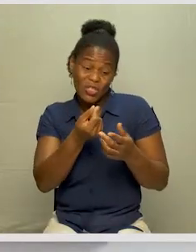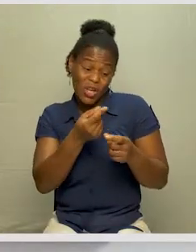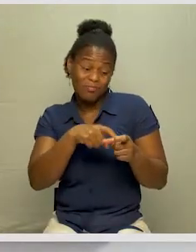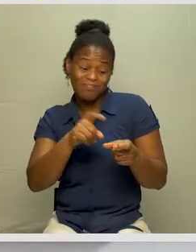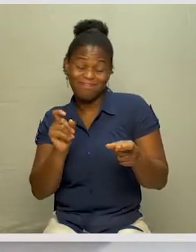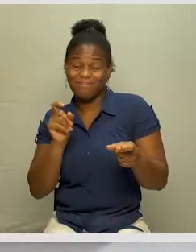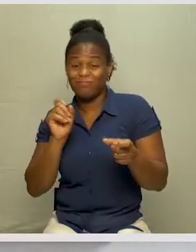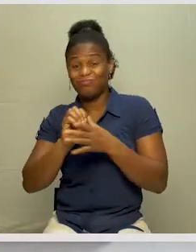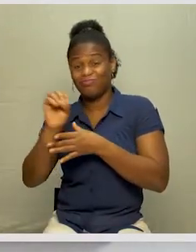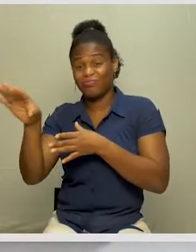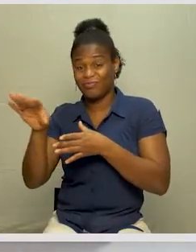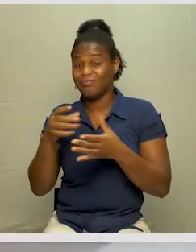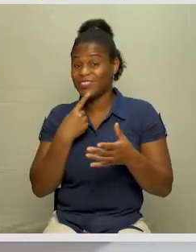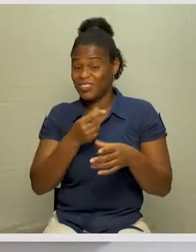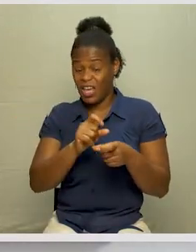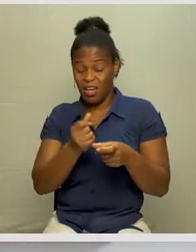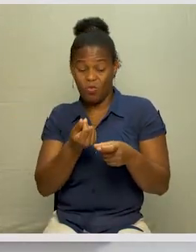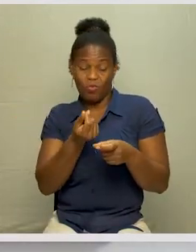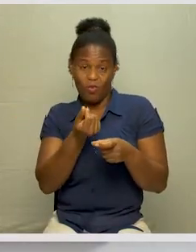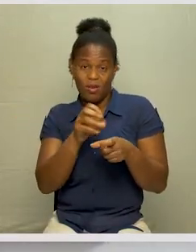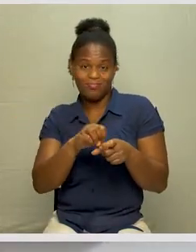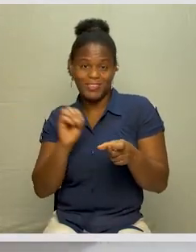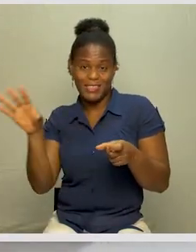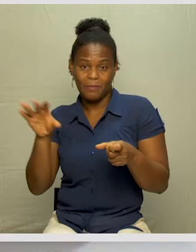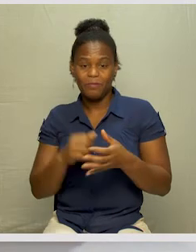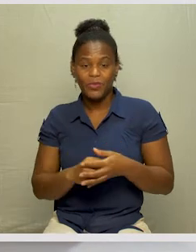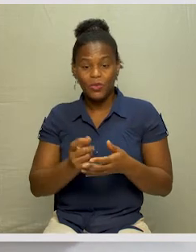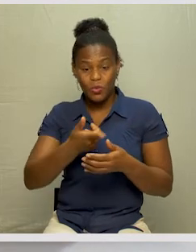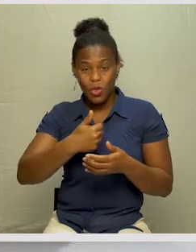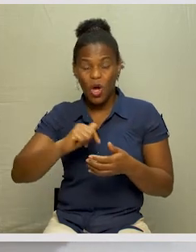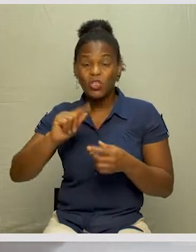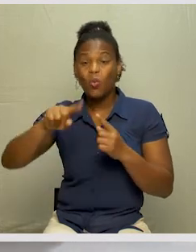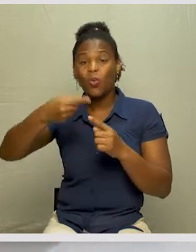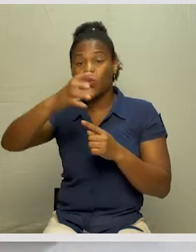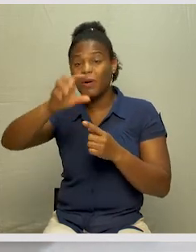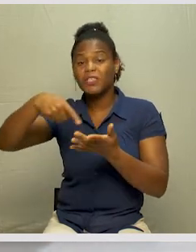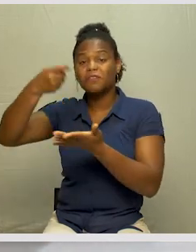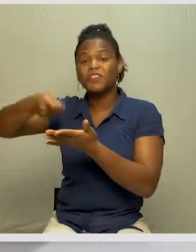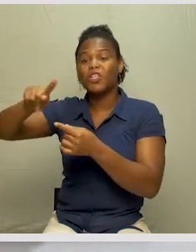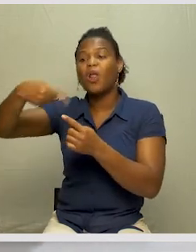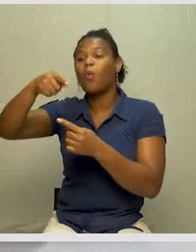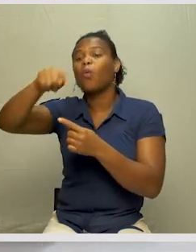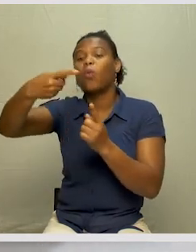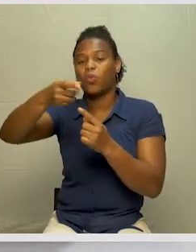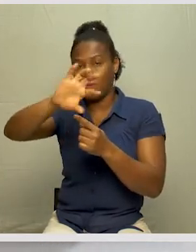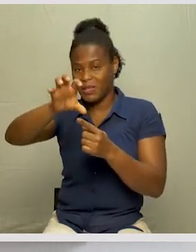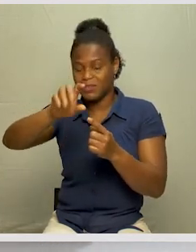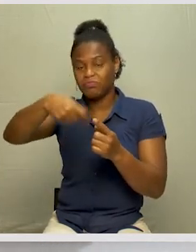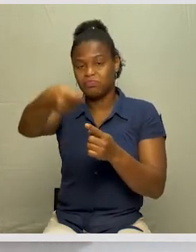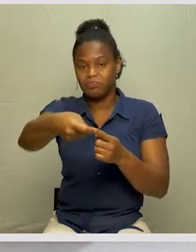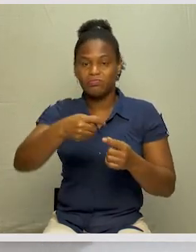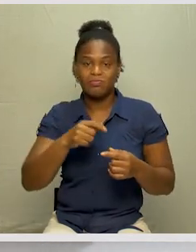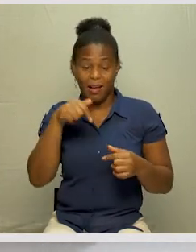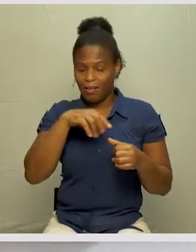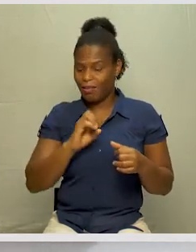saída de investimento, saída de dinheiro. Nós é que estamos a investir nos outros países. Vocês podem ver